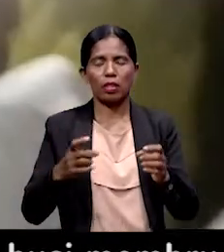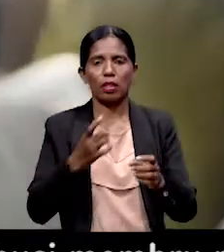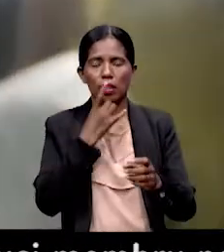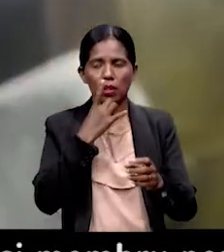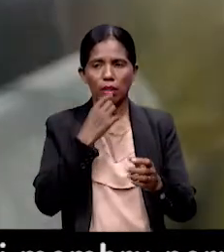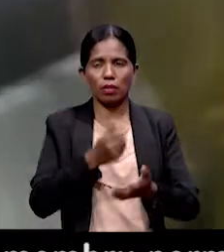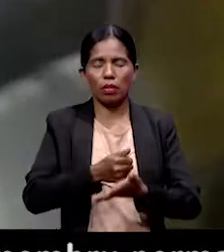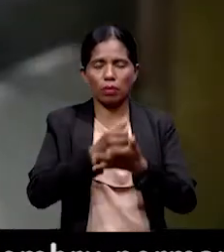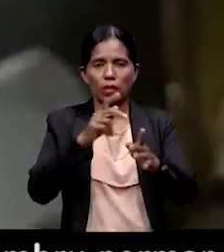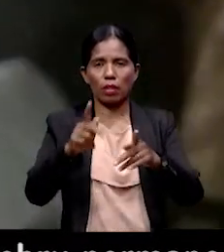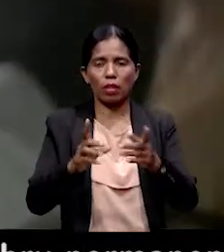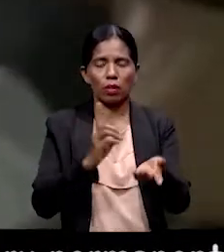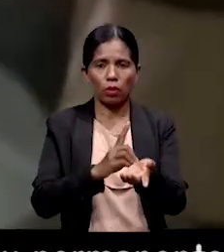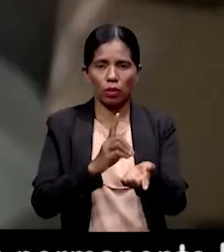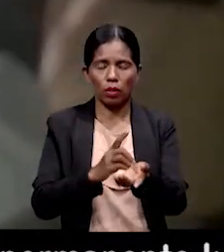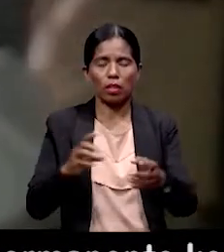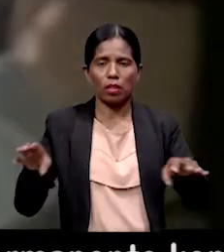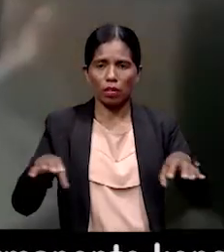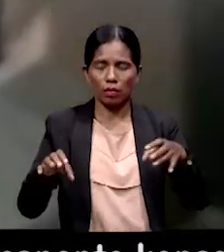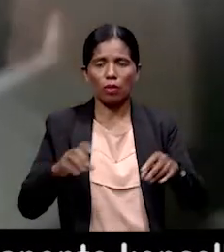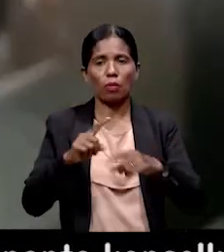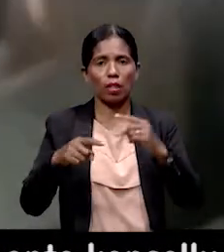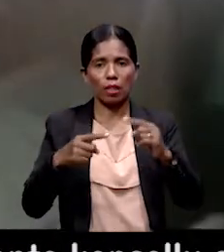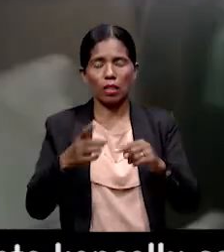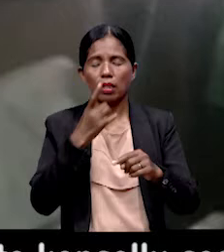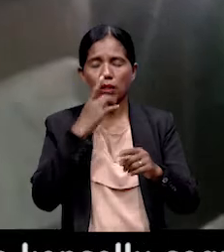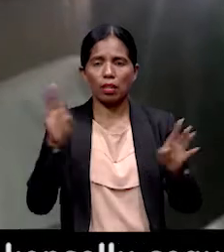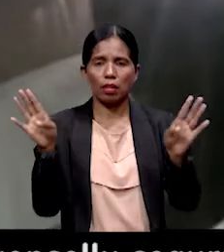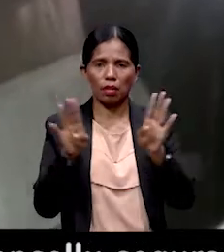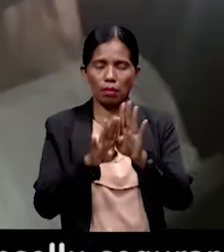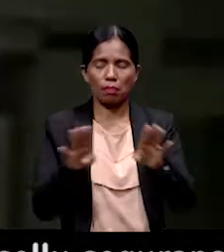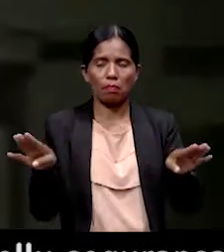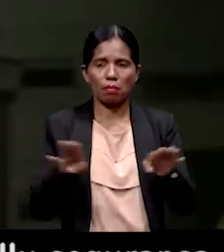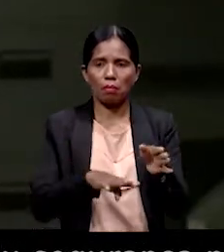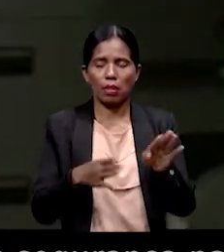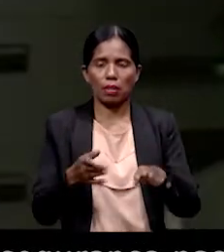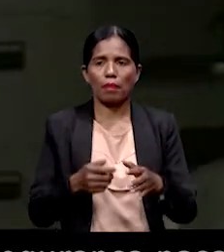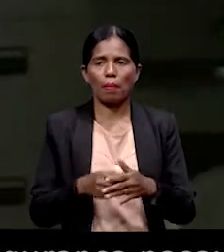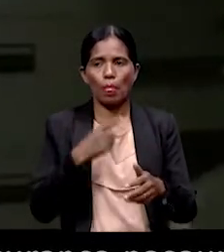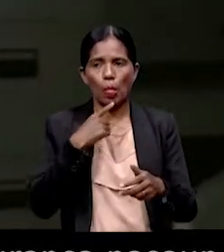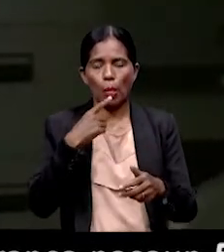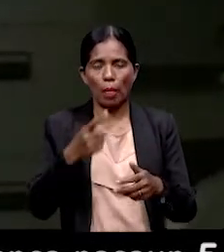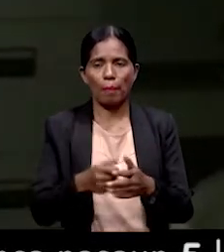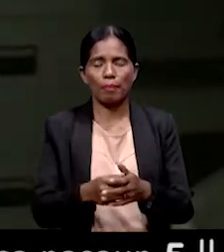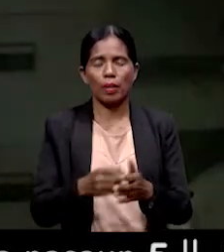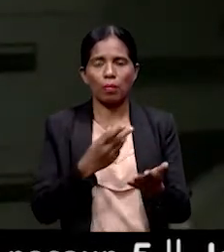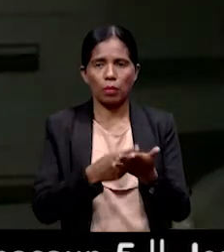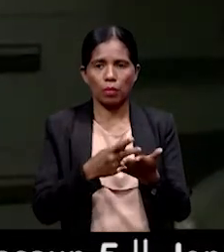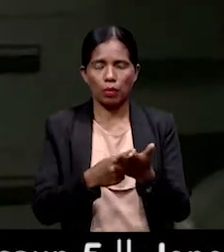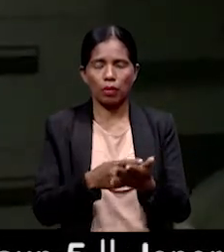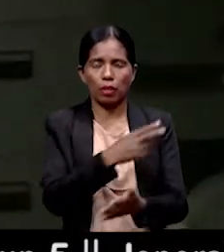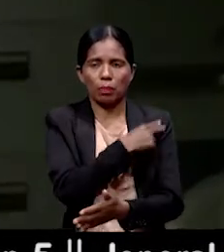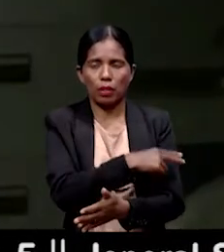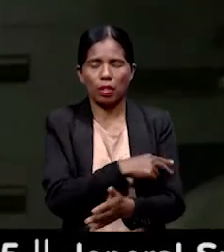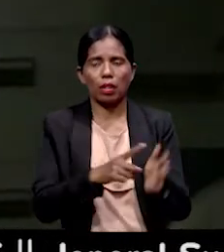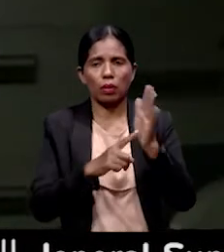apoio pessoal saúde sira nesse serviço, a inira eletricidade mate lacan. Agustinha explica a proposta nebe Centro de Saúde sira hato, a